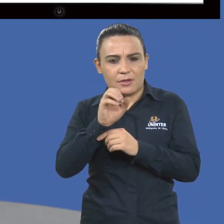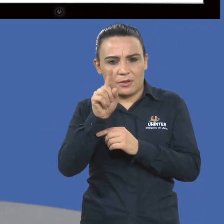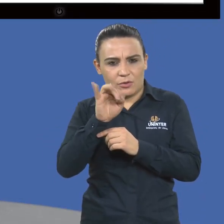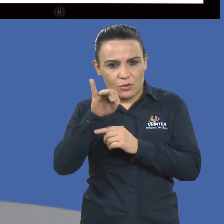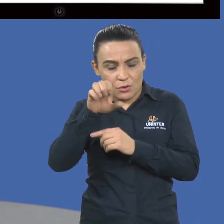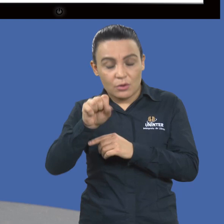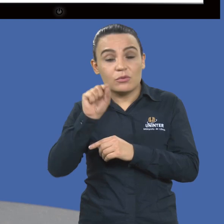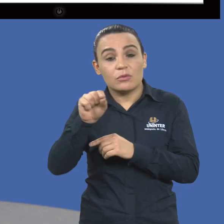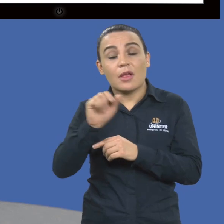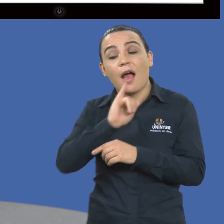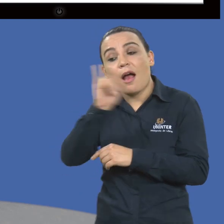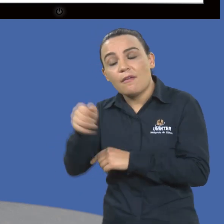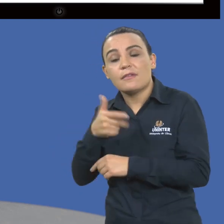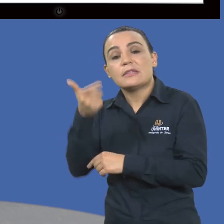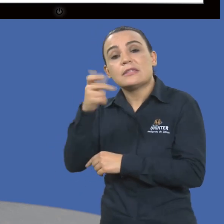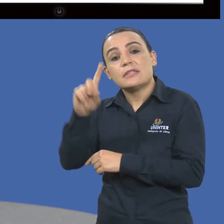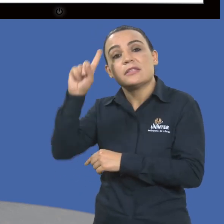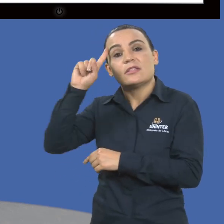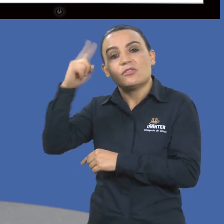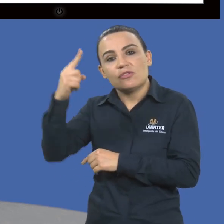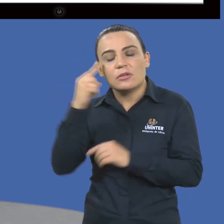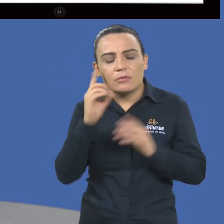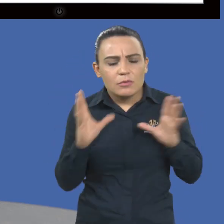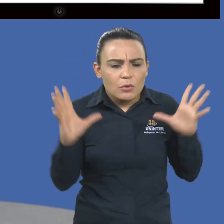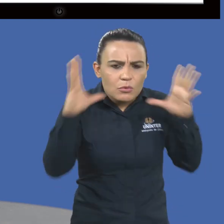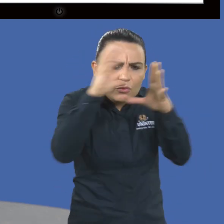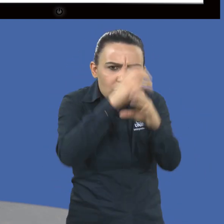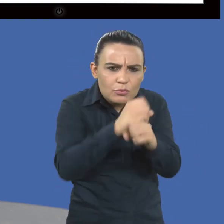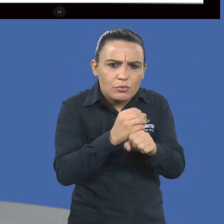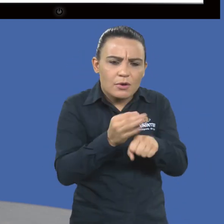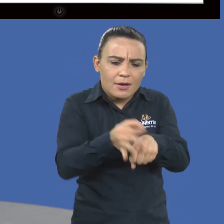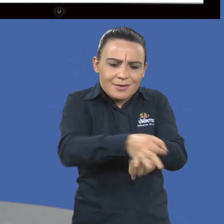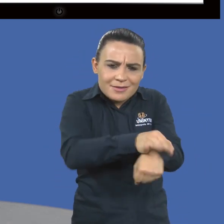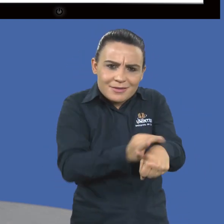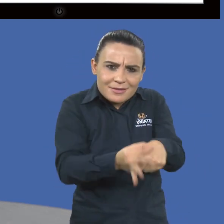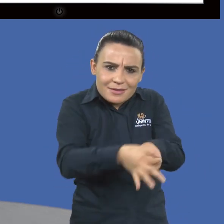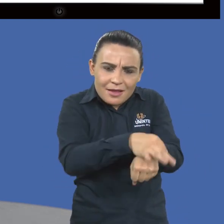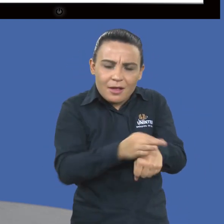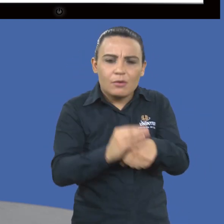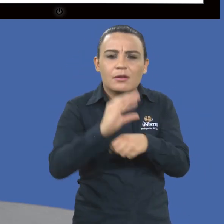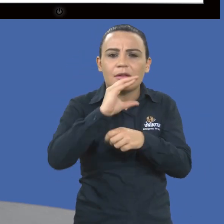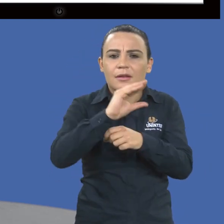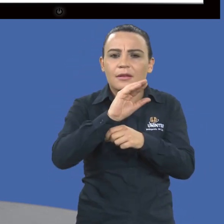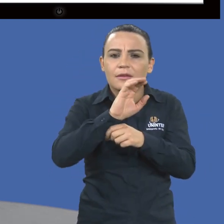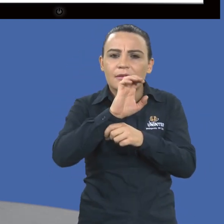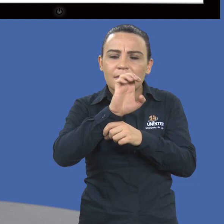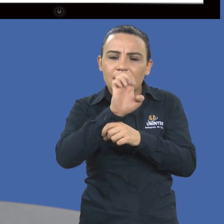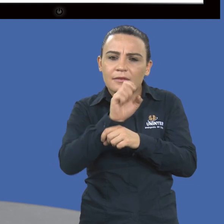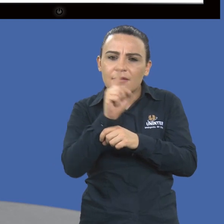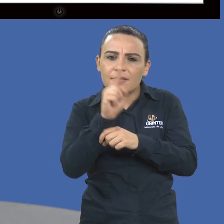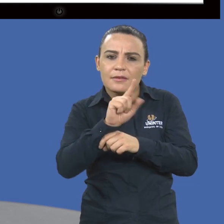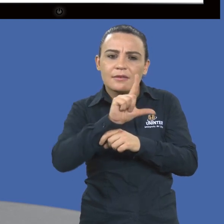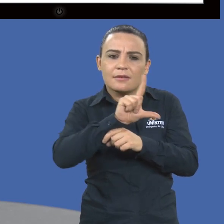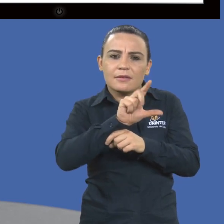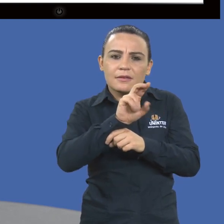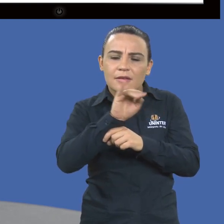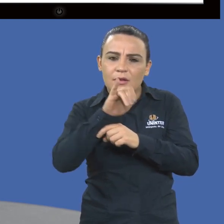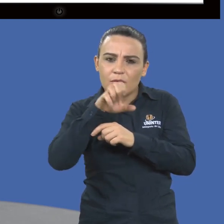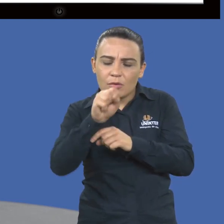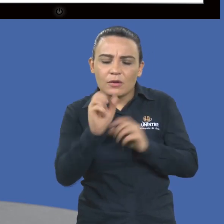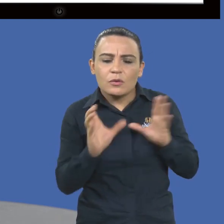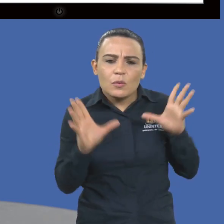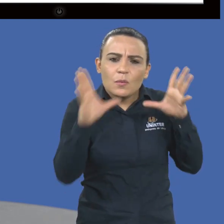de exame, eles pedem 15 dias para contar um número de células ideais, montar